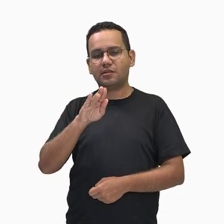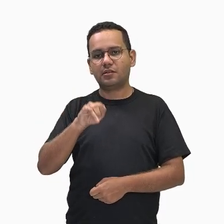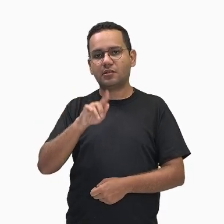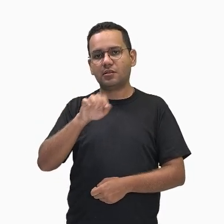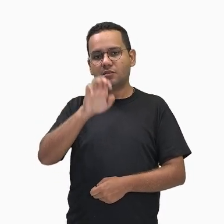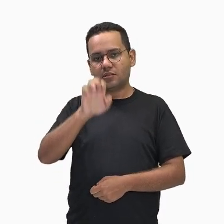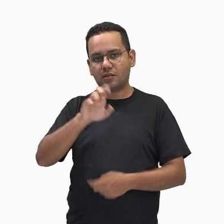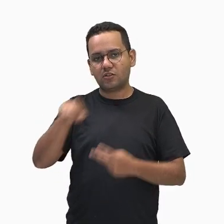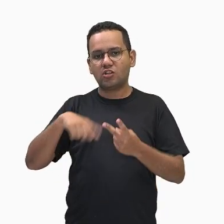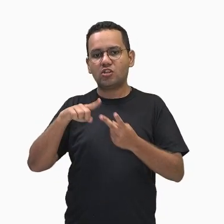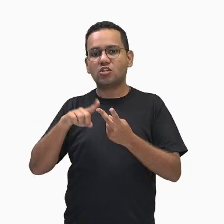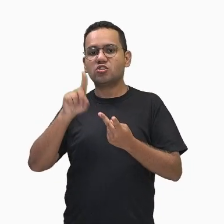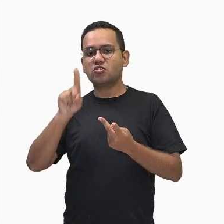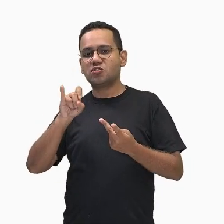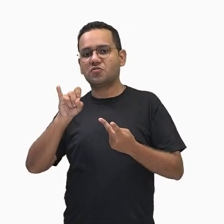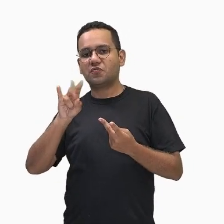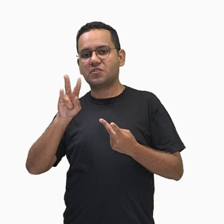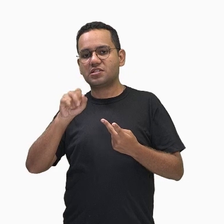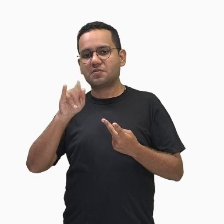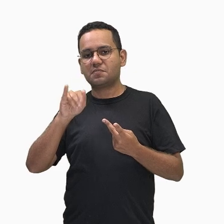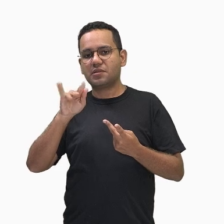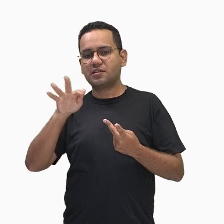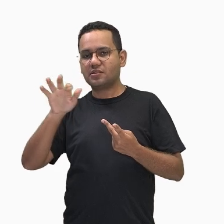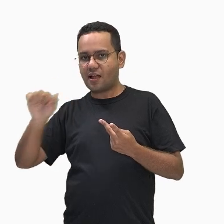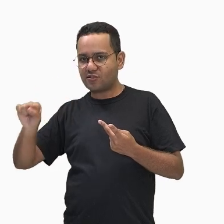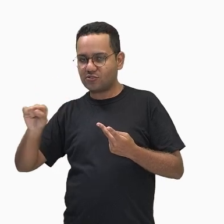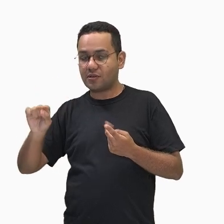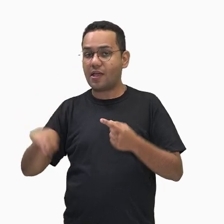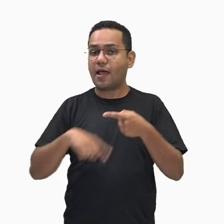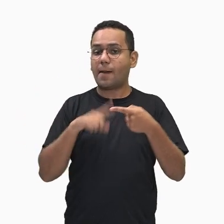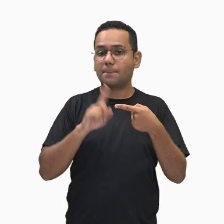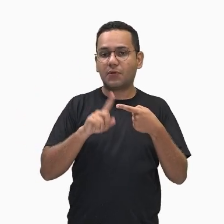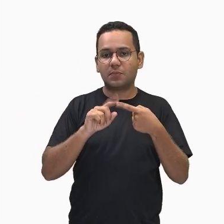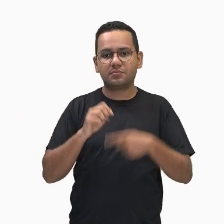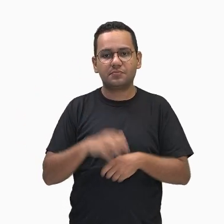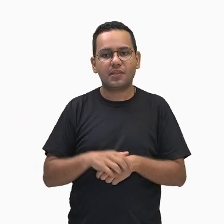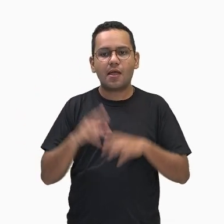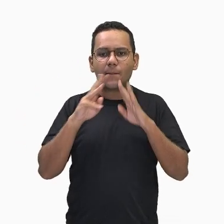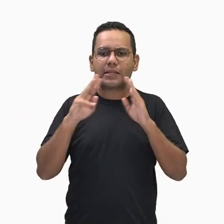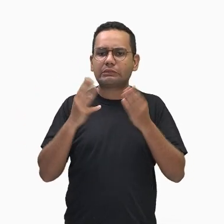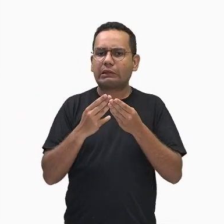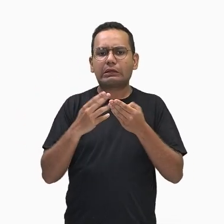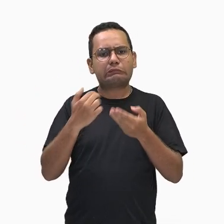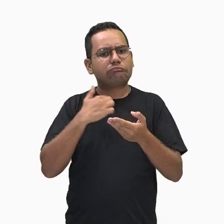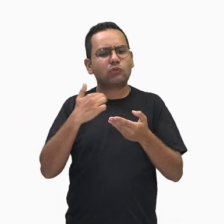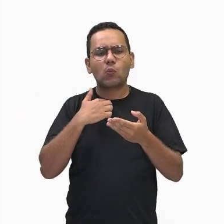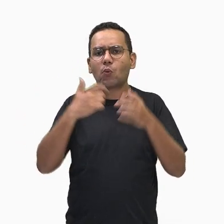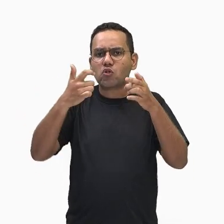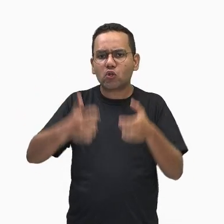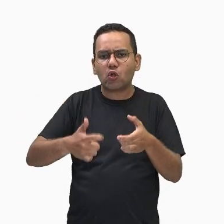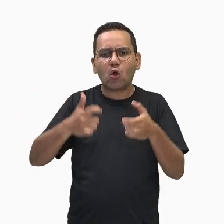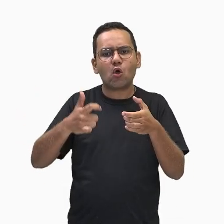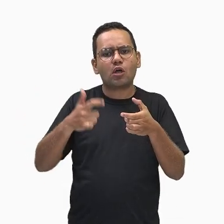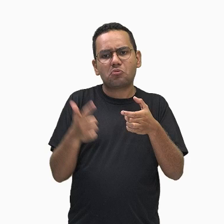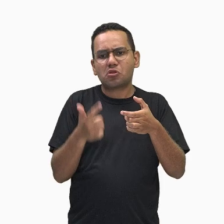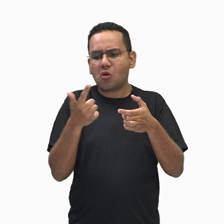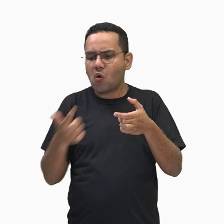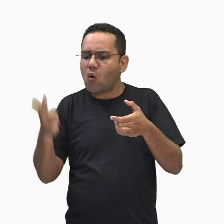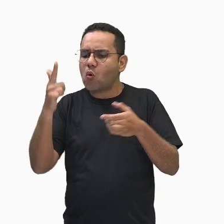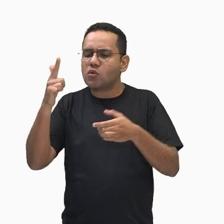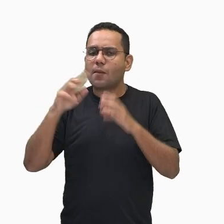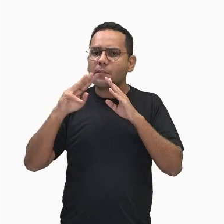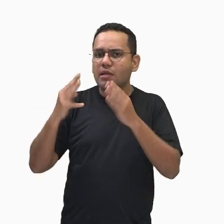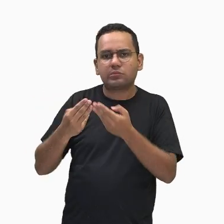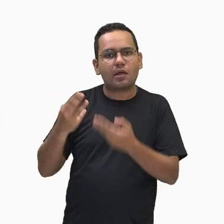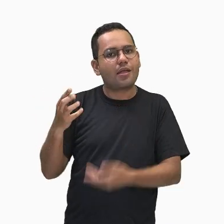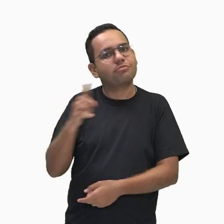impenetrabilidade e a divisibilidade. A matéria não pode ocupar o mesmo espaço ao mesmo tempo que outra matéria. Isso